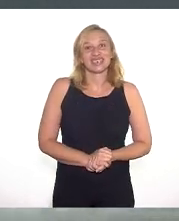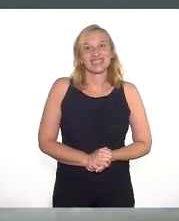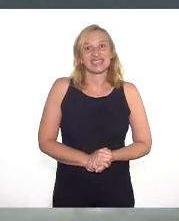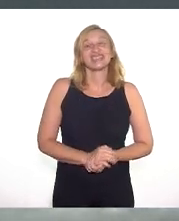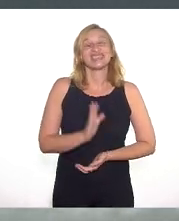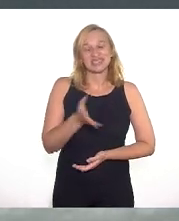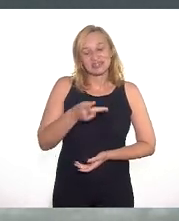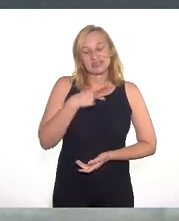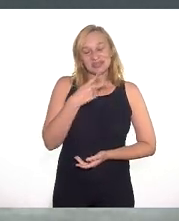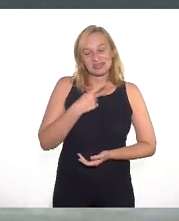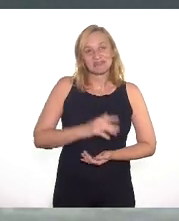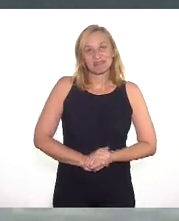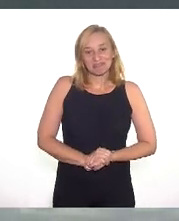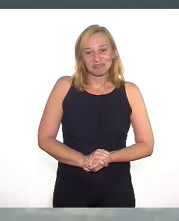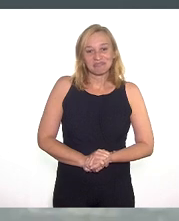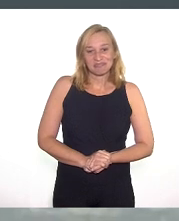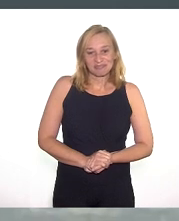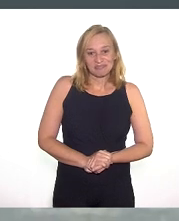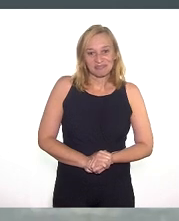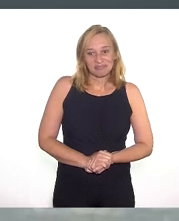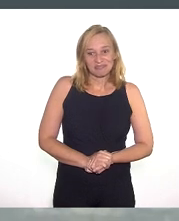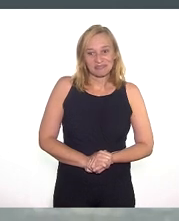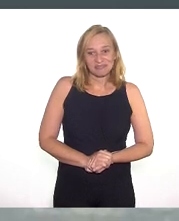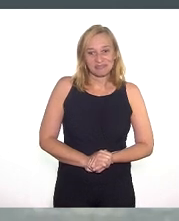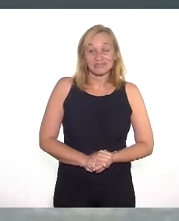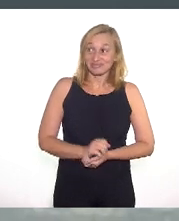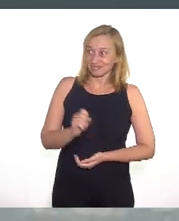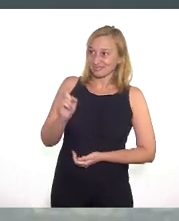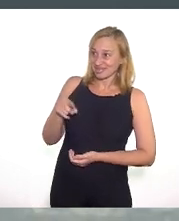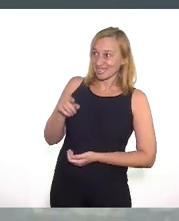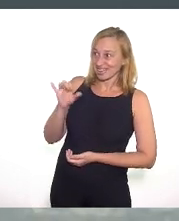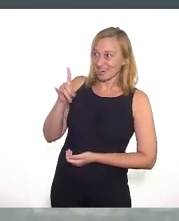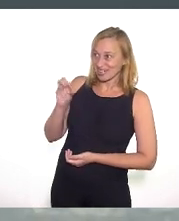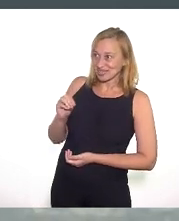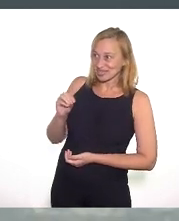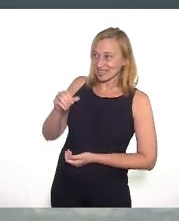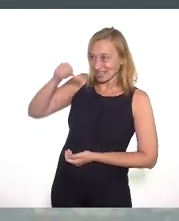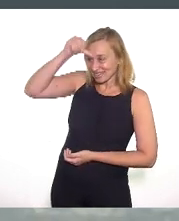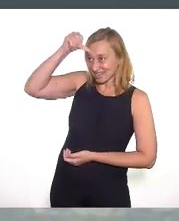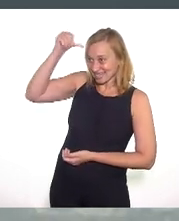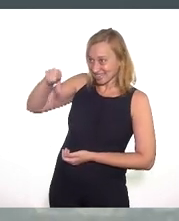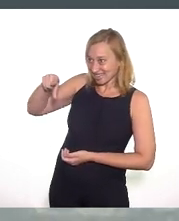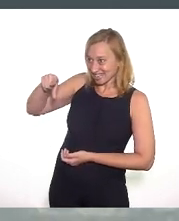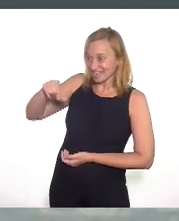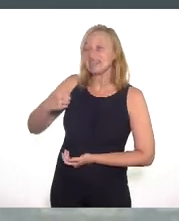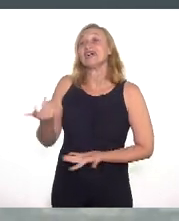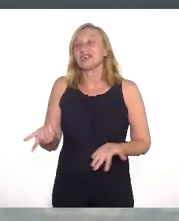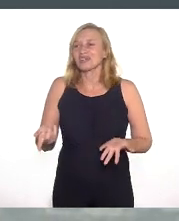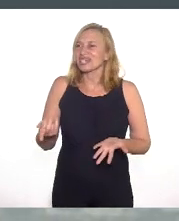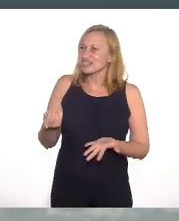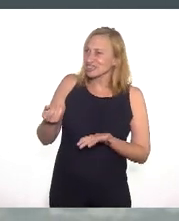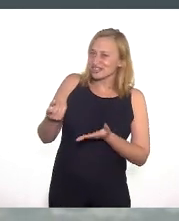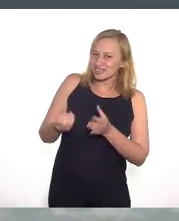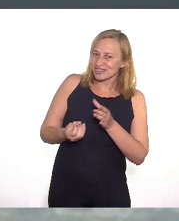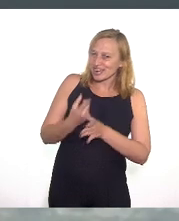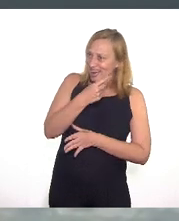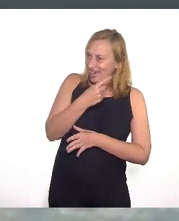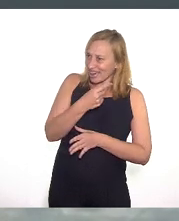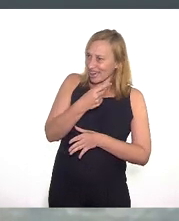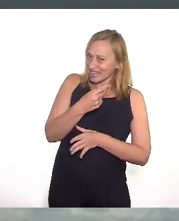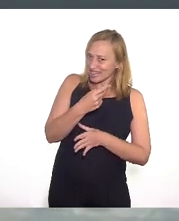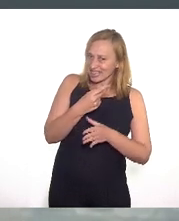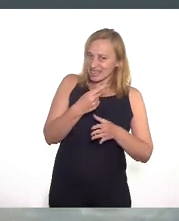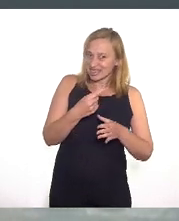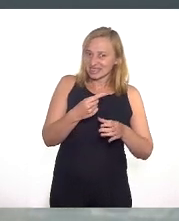nós já falamos, né, Cláudio? Lá, quando a gente lançou lá aquela presença do